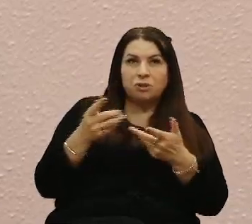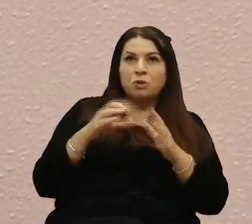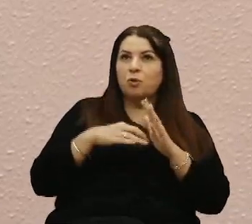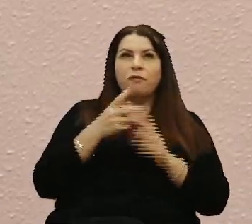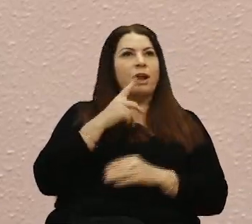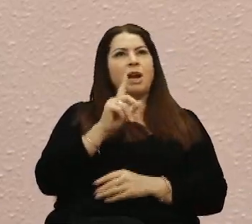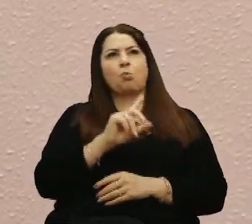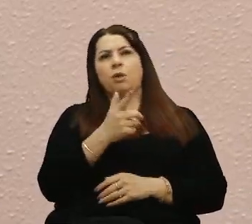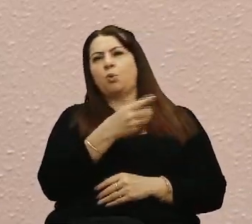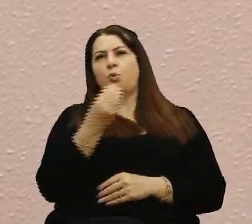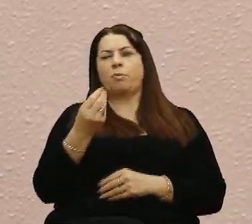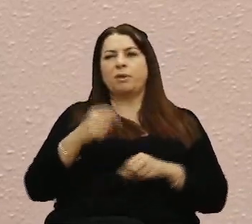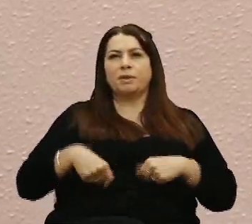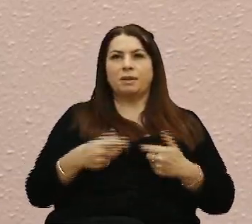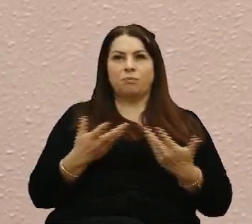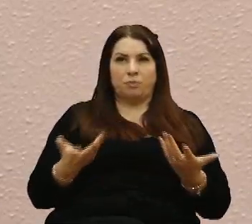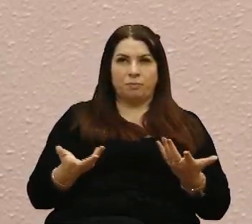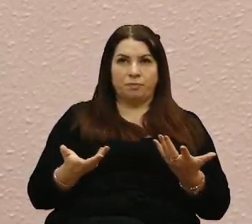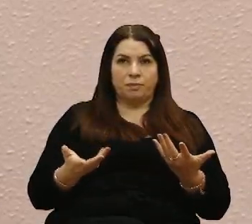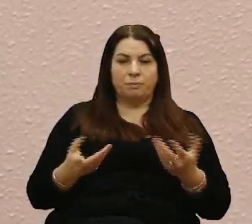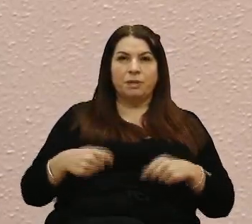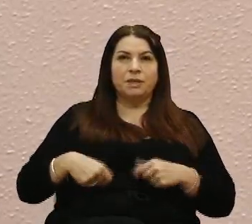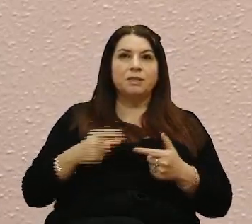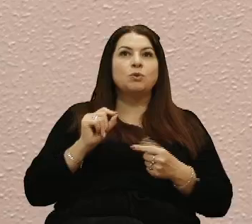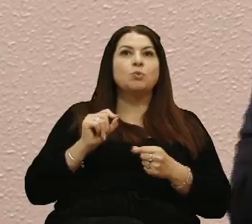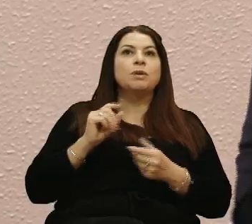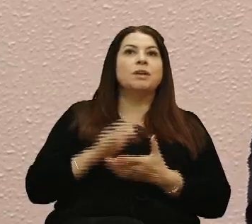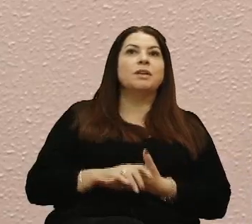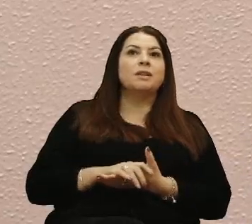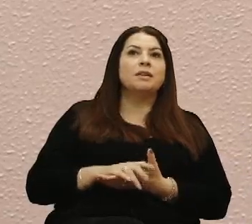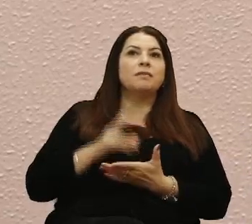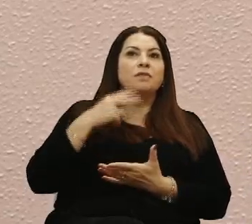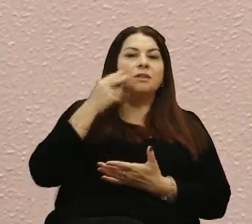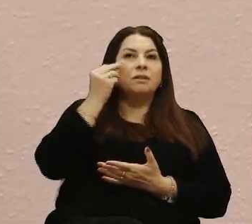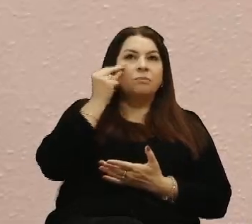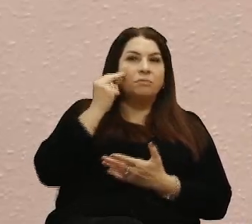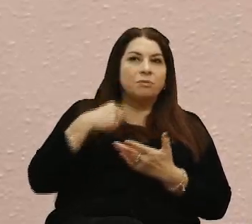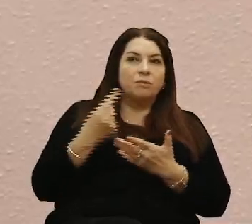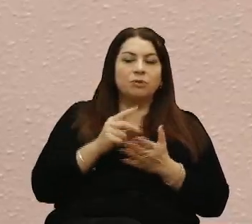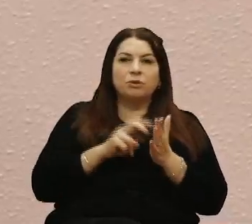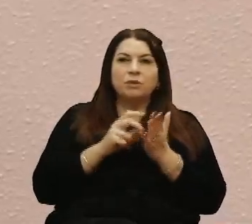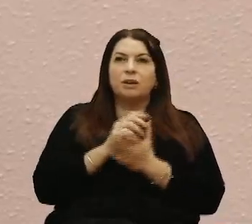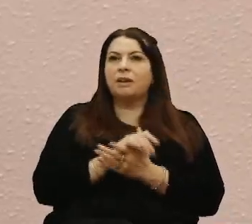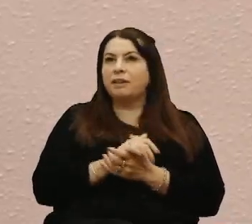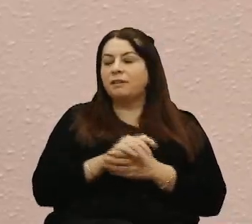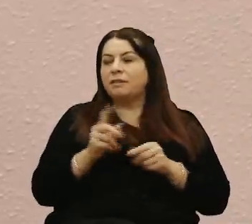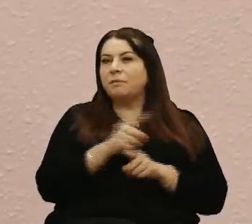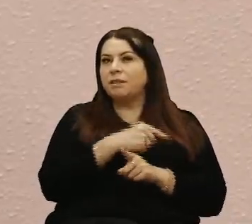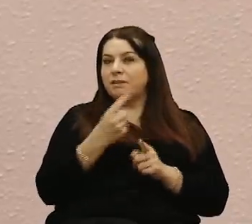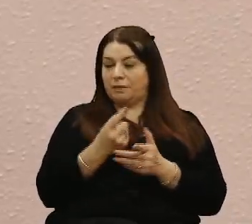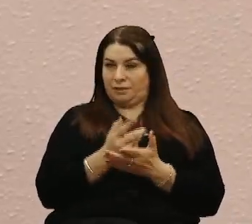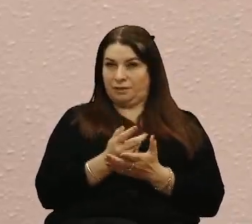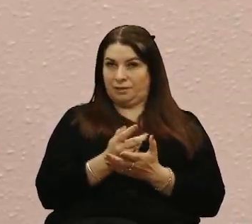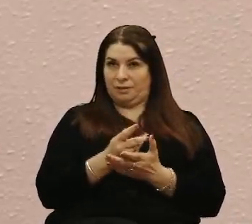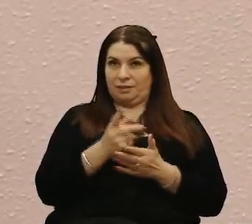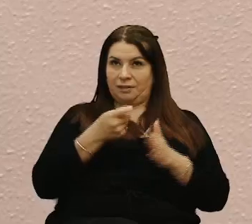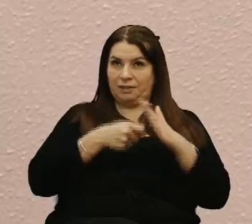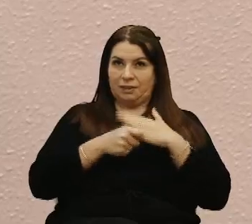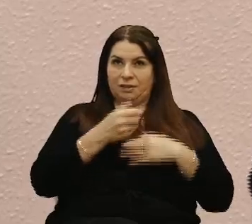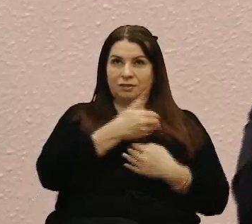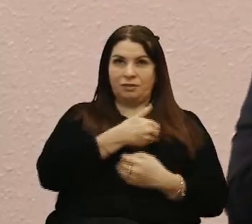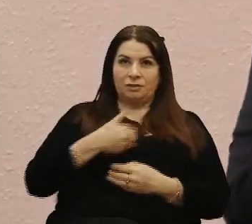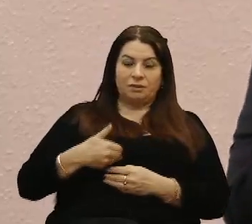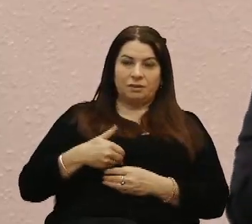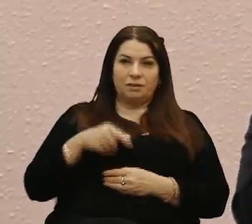que não dá porque a gente está gastando demais. Mas está gastando demais com o quê, vereador Libardi? Com os bancos. Quando diz que não dá para investir em política